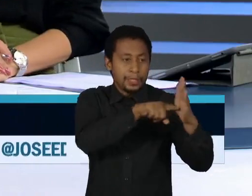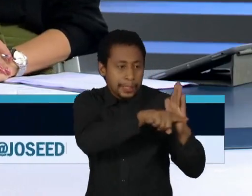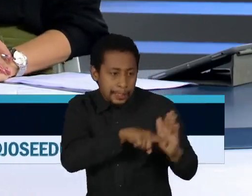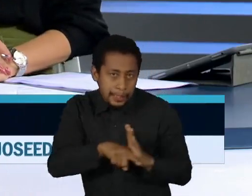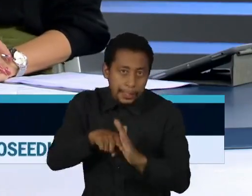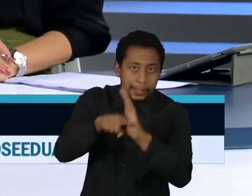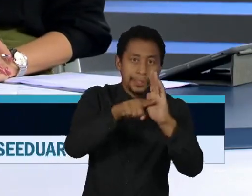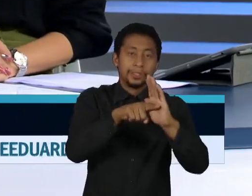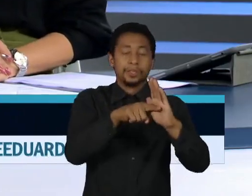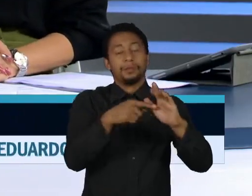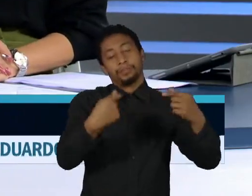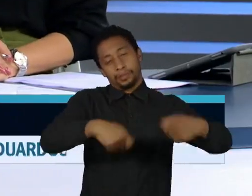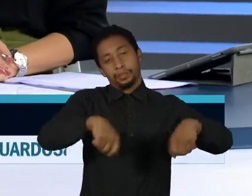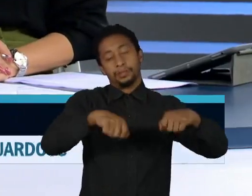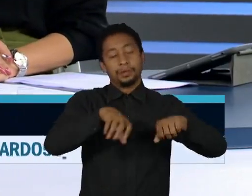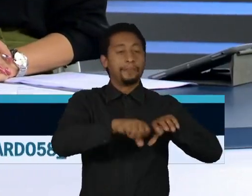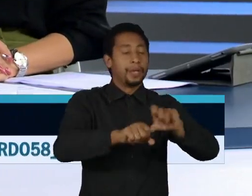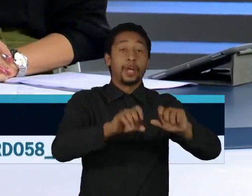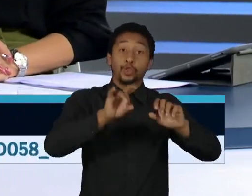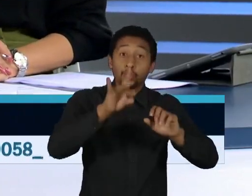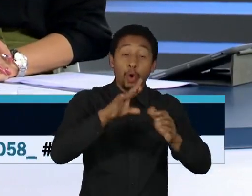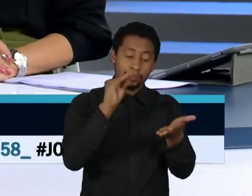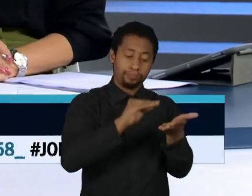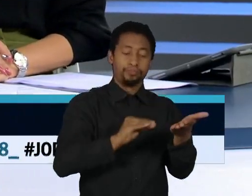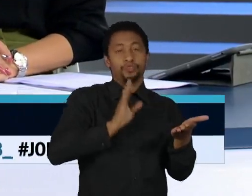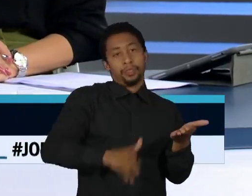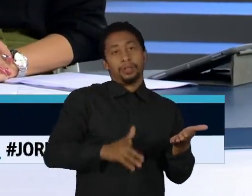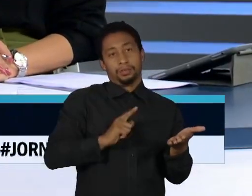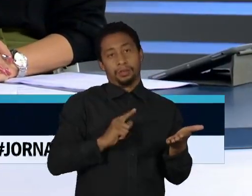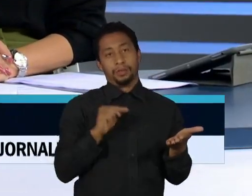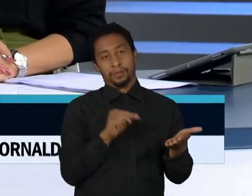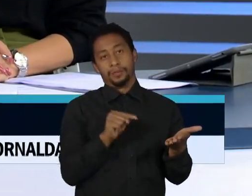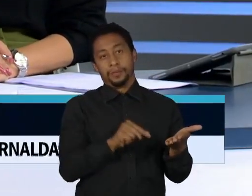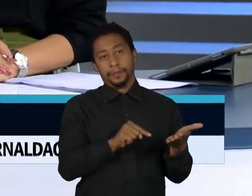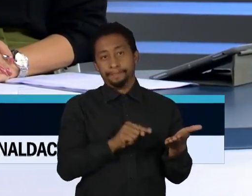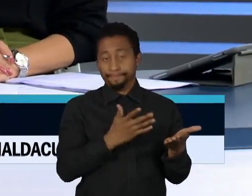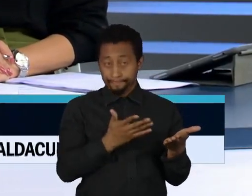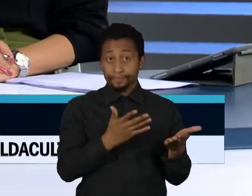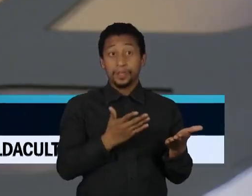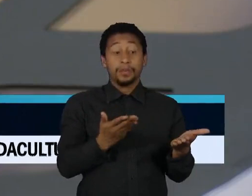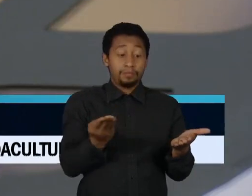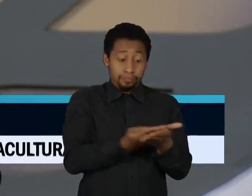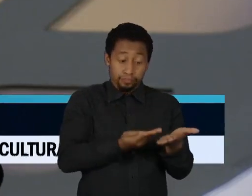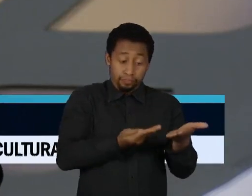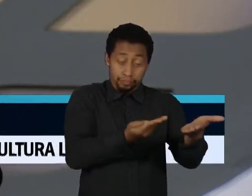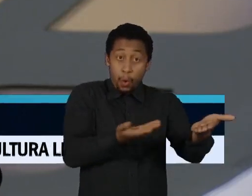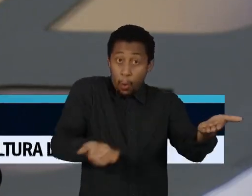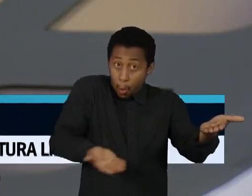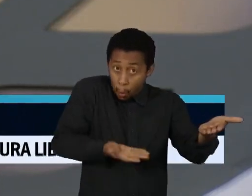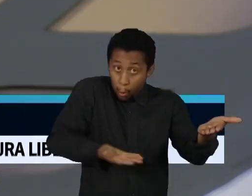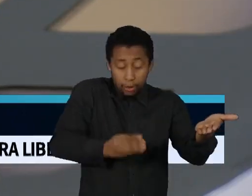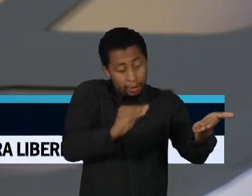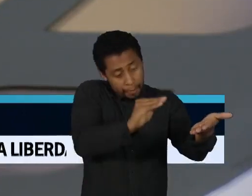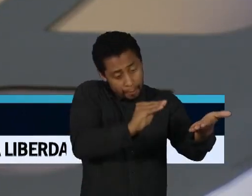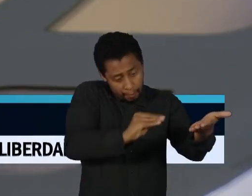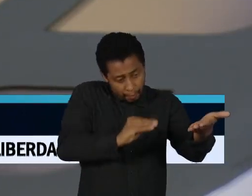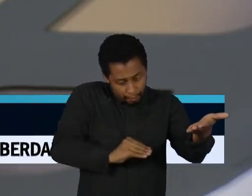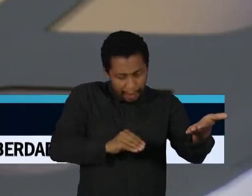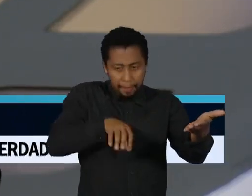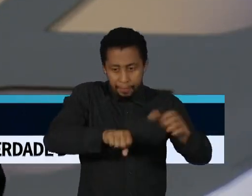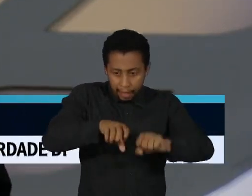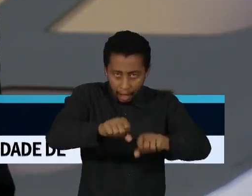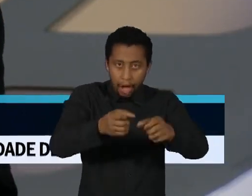busca e apreensão. Neste mesmo mandado de busca e apreensão que foi emitido hoje, havia também a determinação de